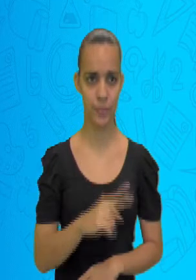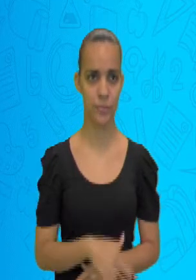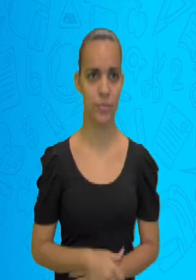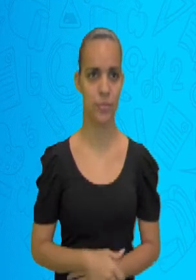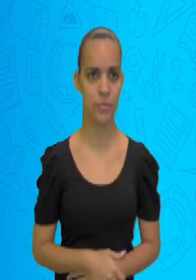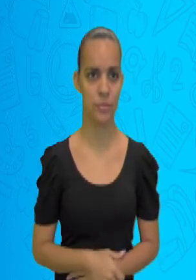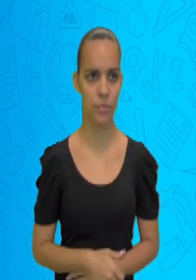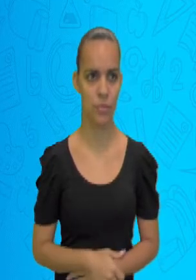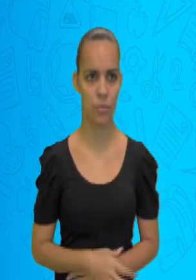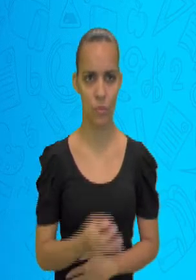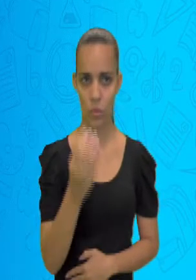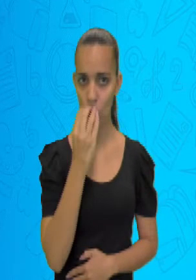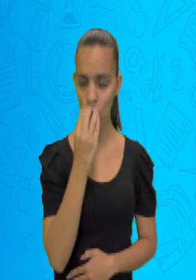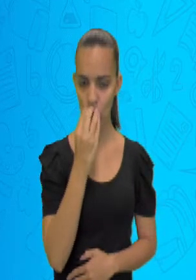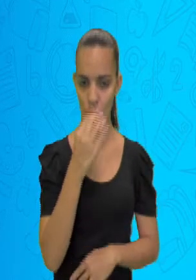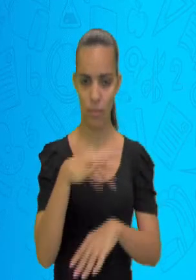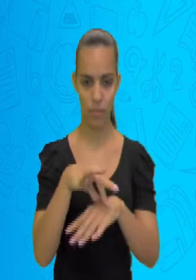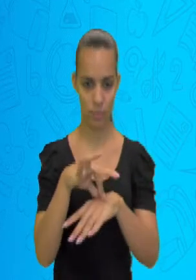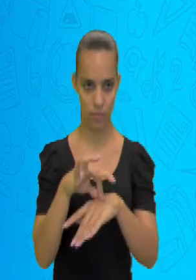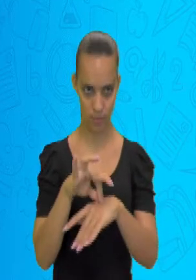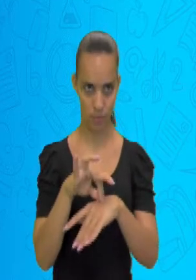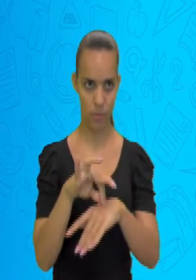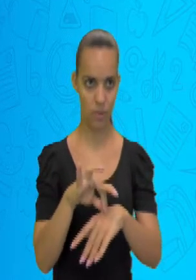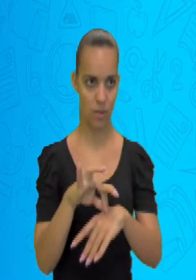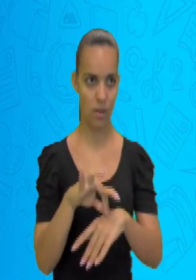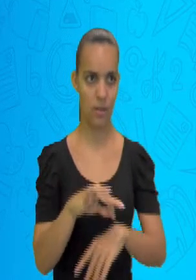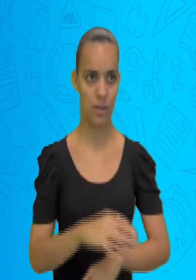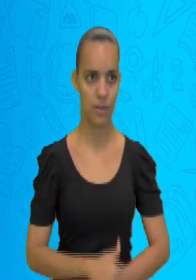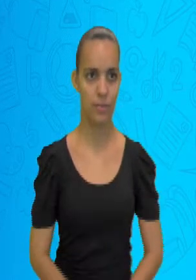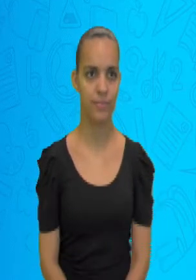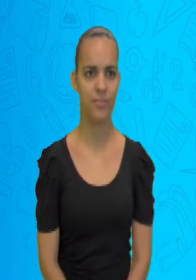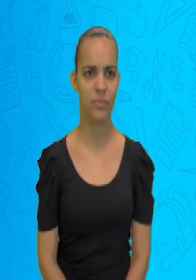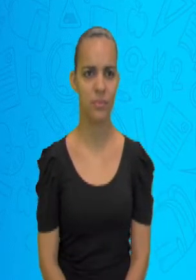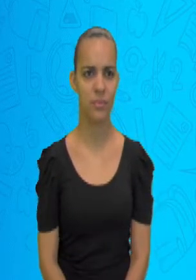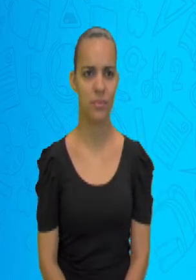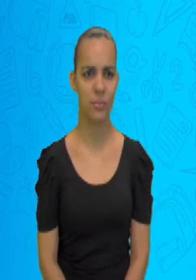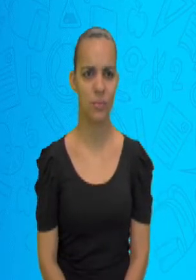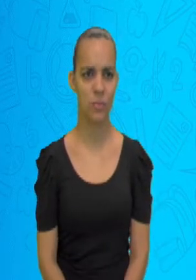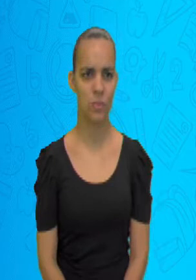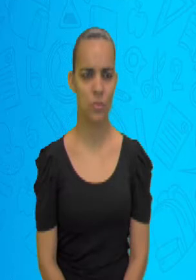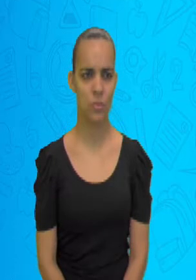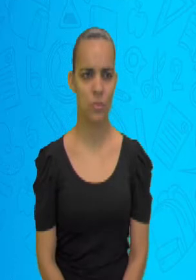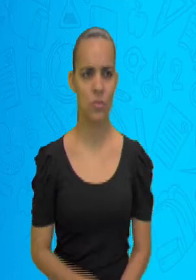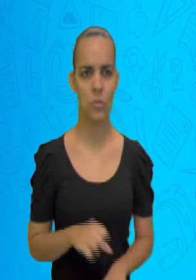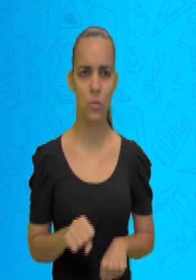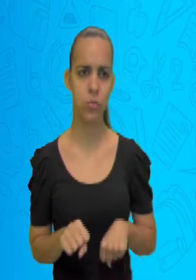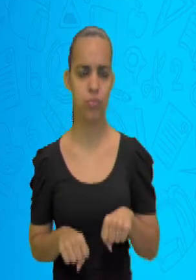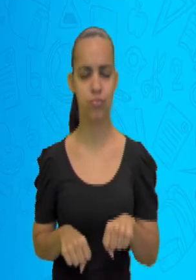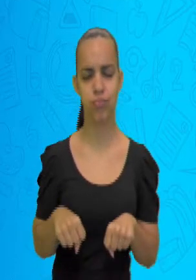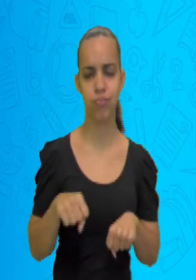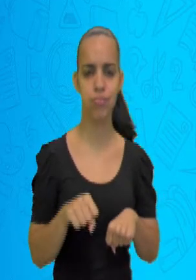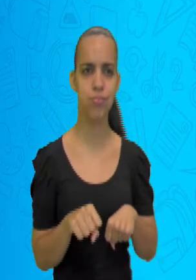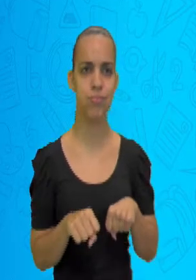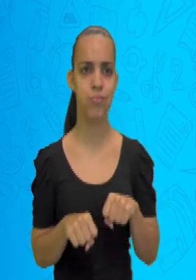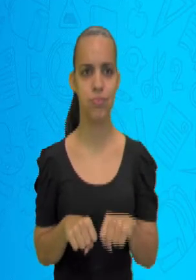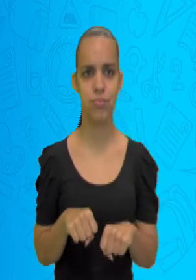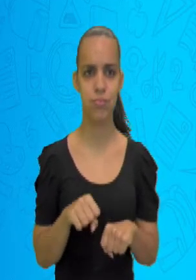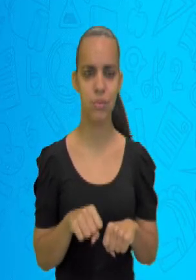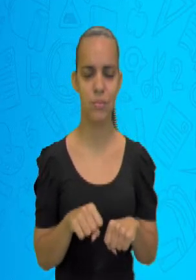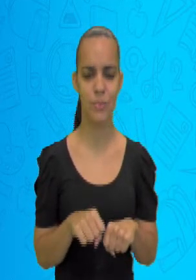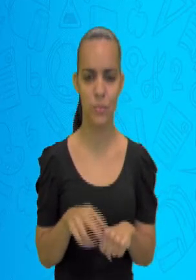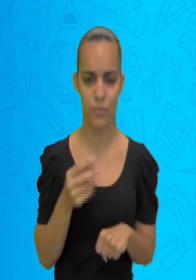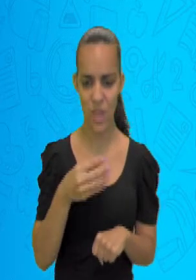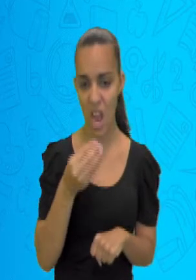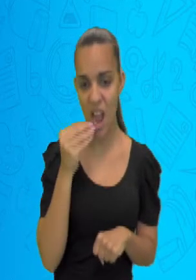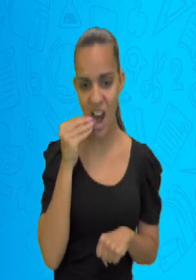responda. O cão e a carne. É o título do texto. Um cão vinha caminhando com um pedaço de carne